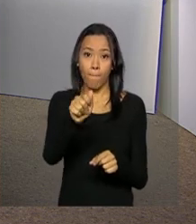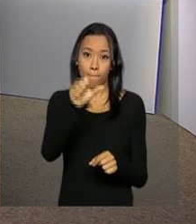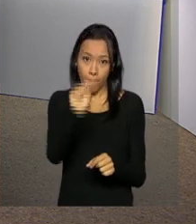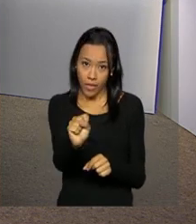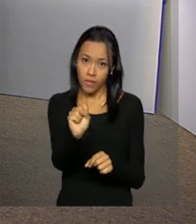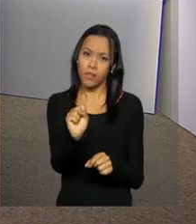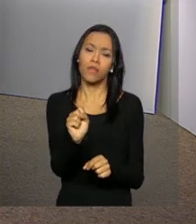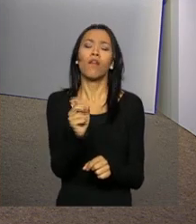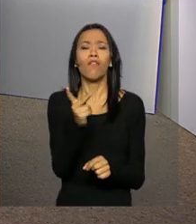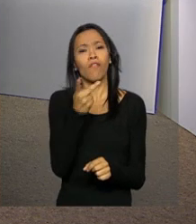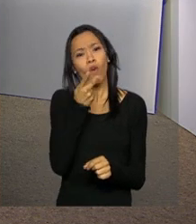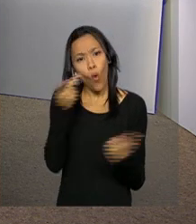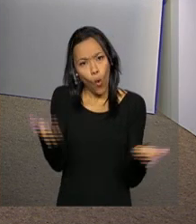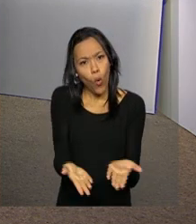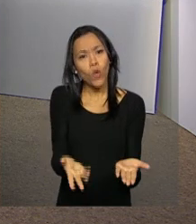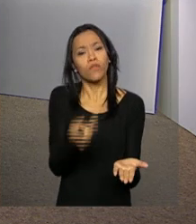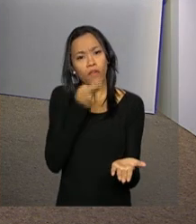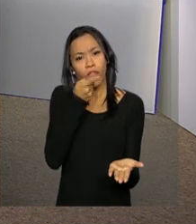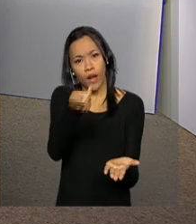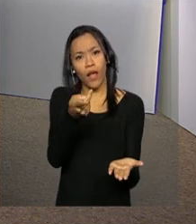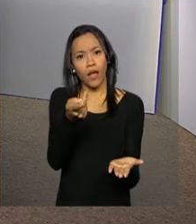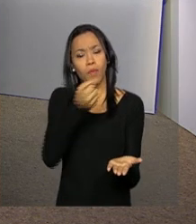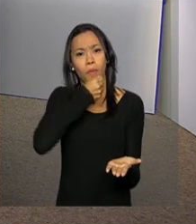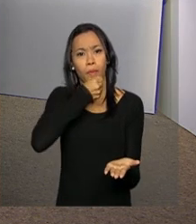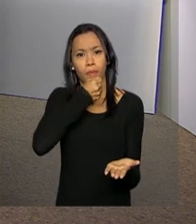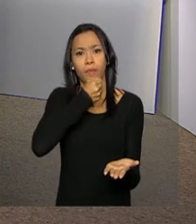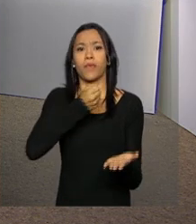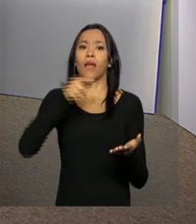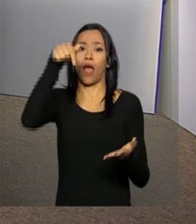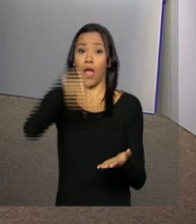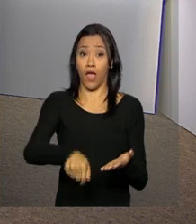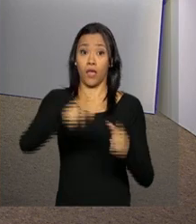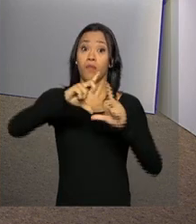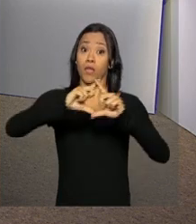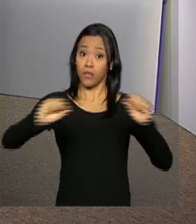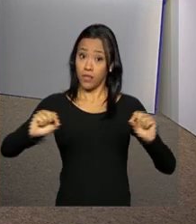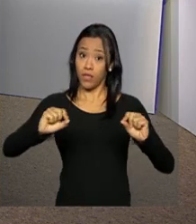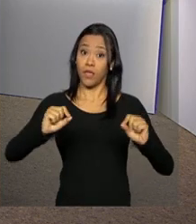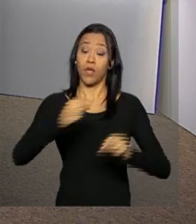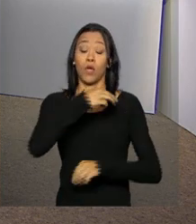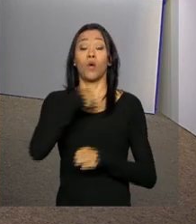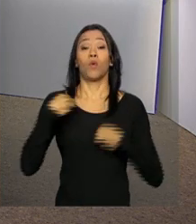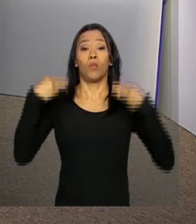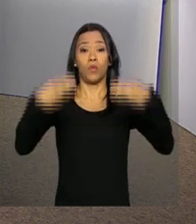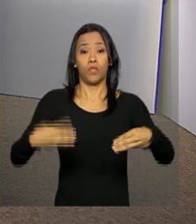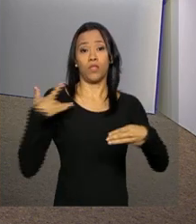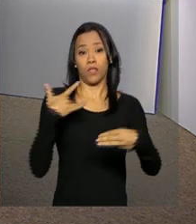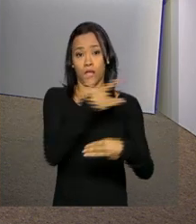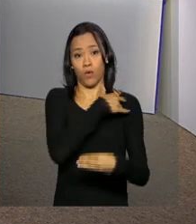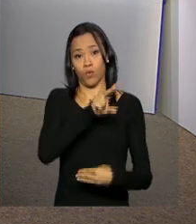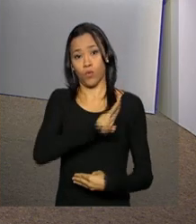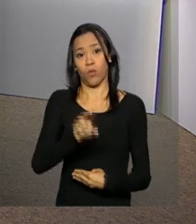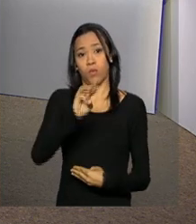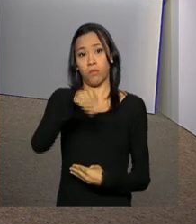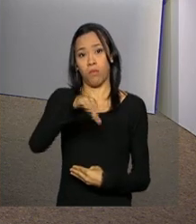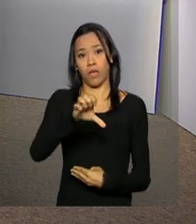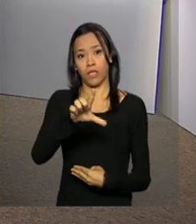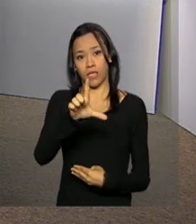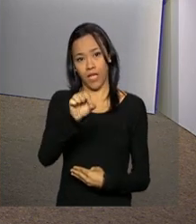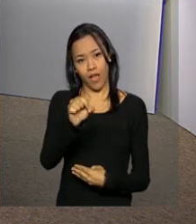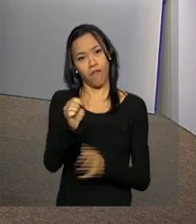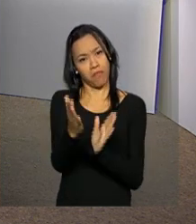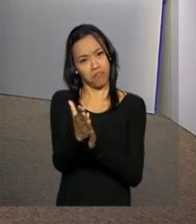opas será confirmado Hoje durante uma sée aqui em Brasília o ministro da saúde Marcelo Castro vai receber a